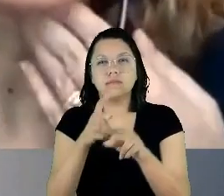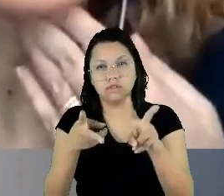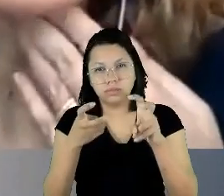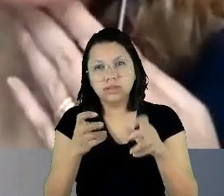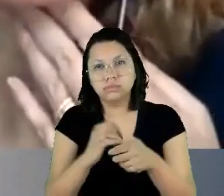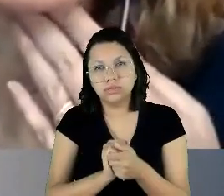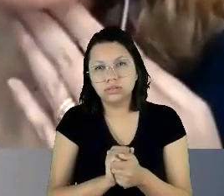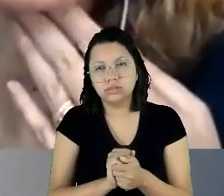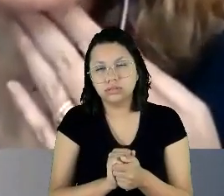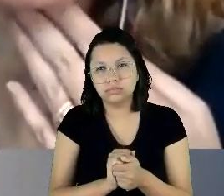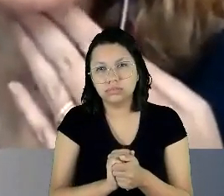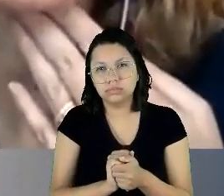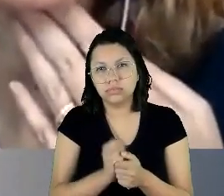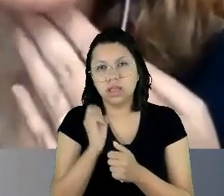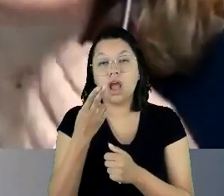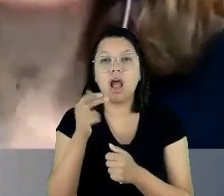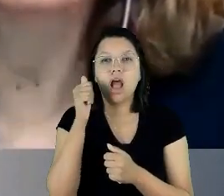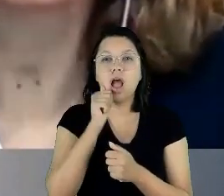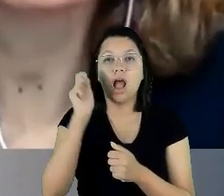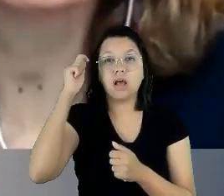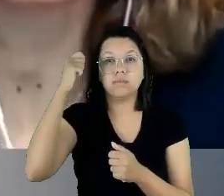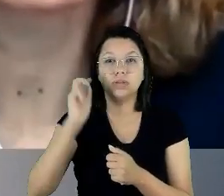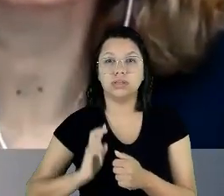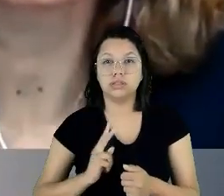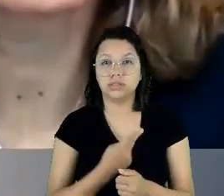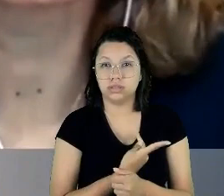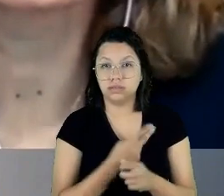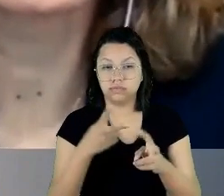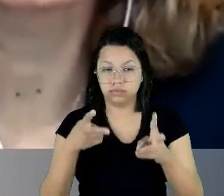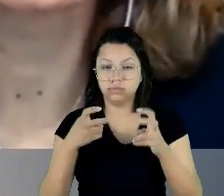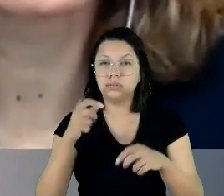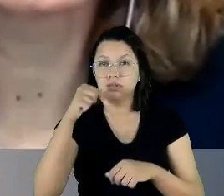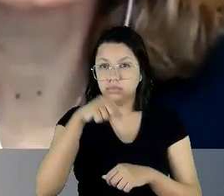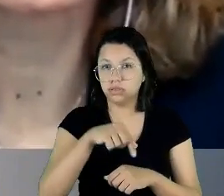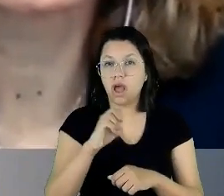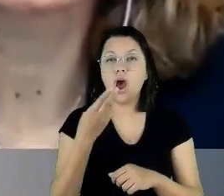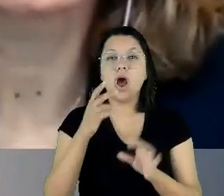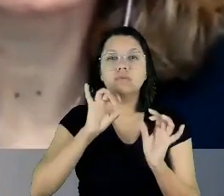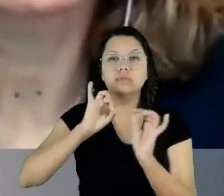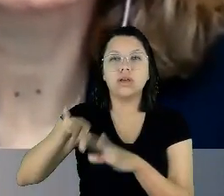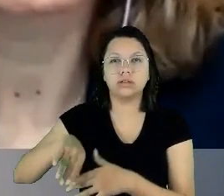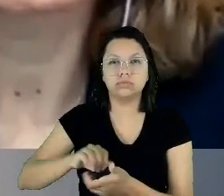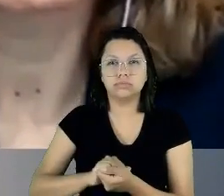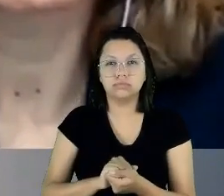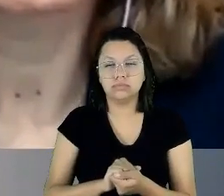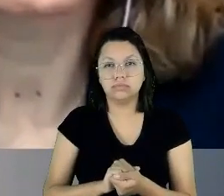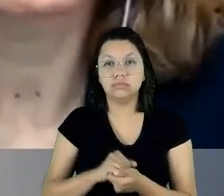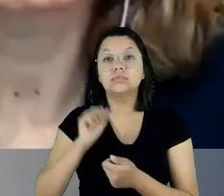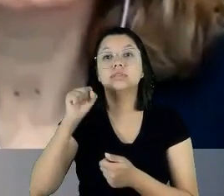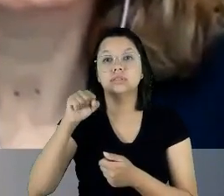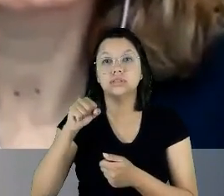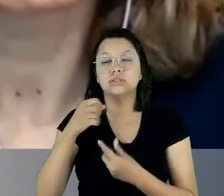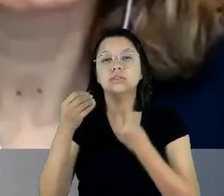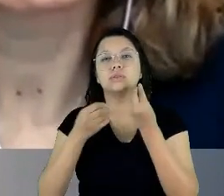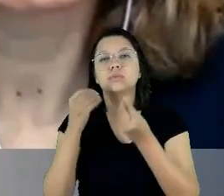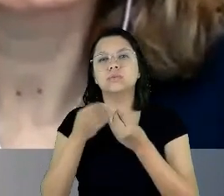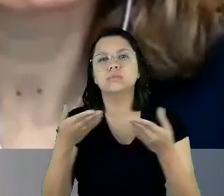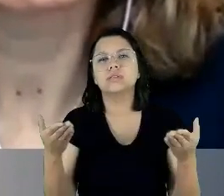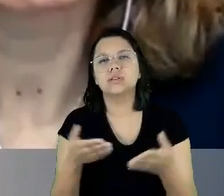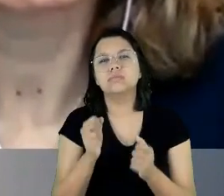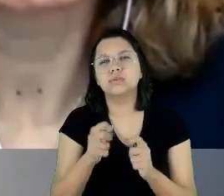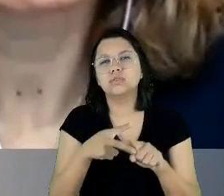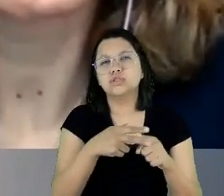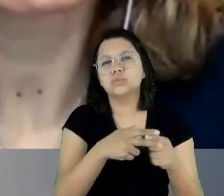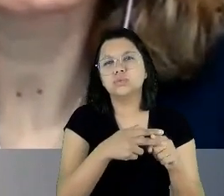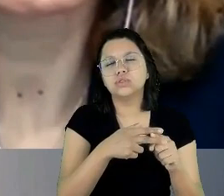levadas em consideração? Ou as mulheres negras trans foram levadas em consideração ou foram deixadas de lado? Se sim, como essa omissão pode